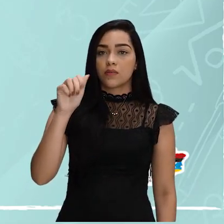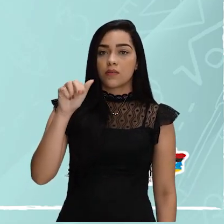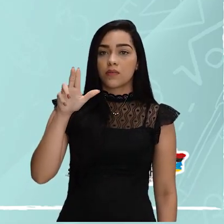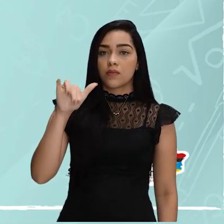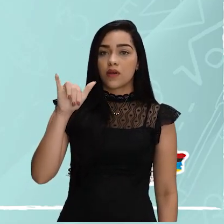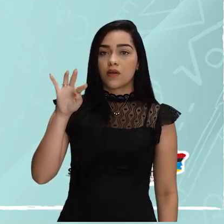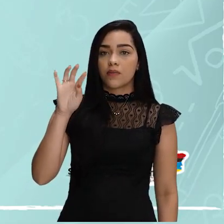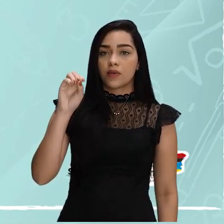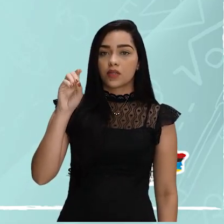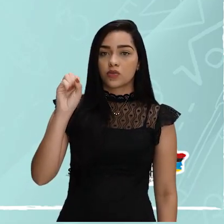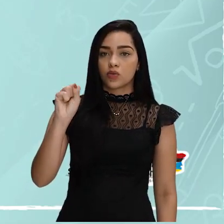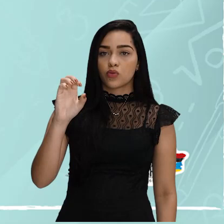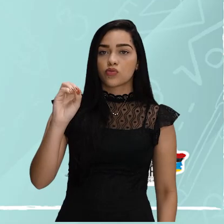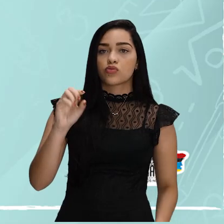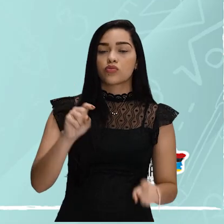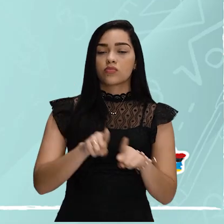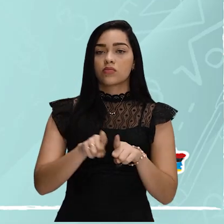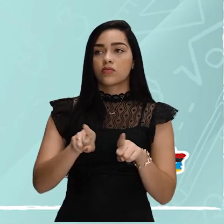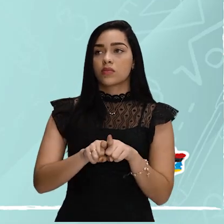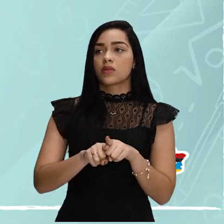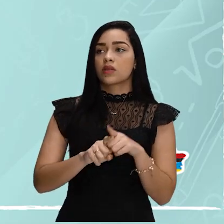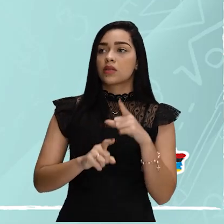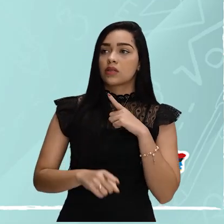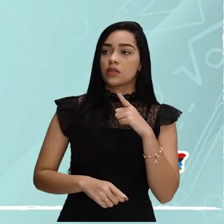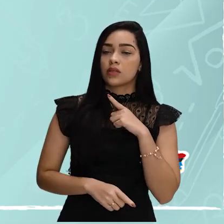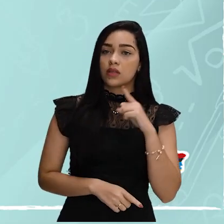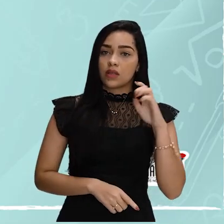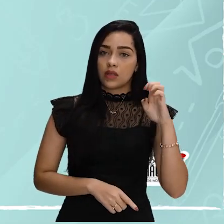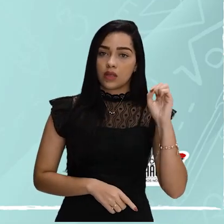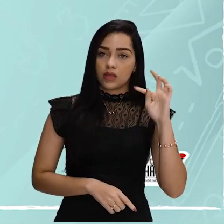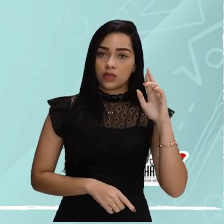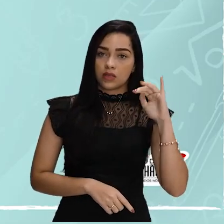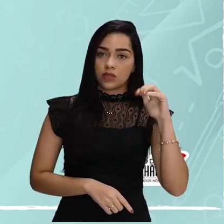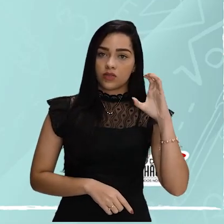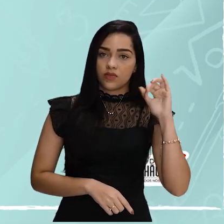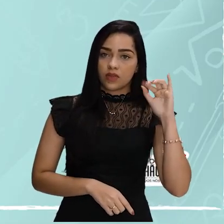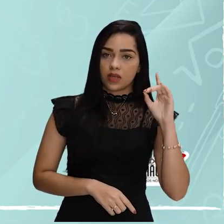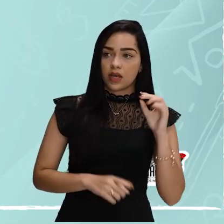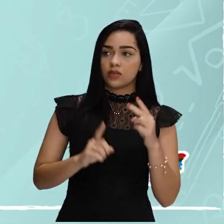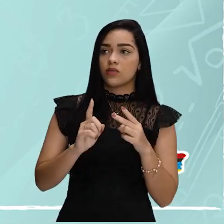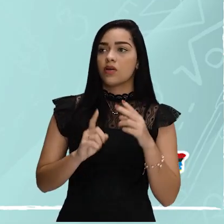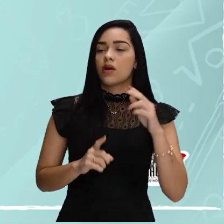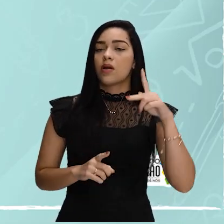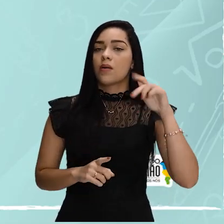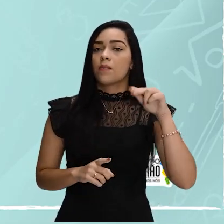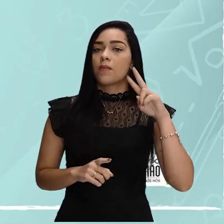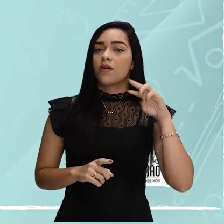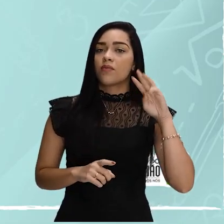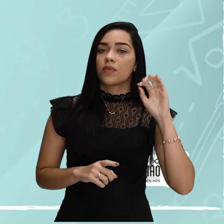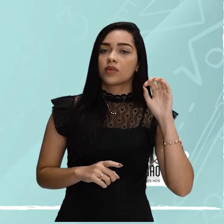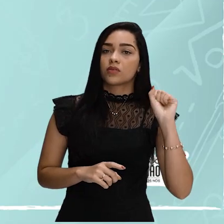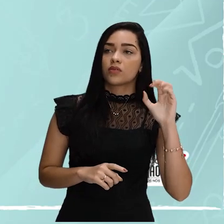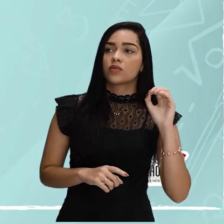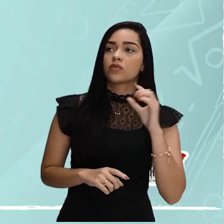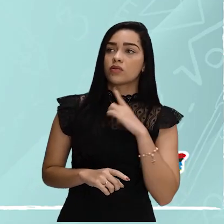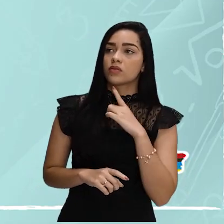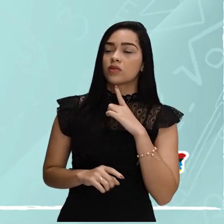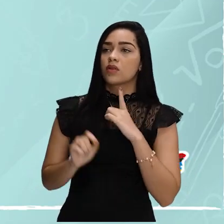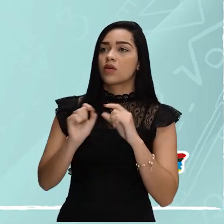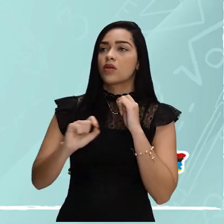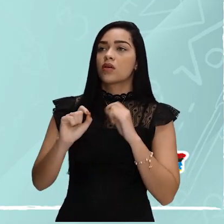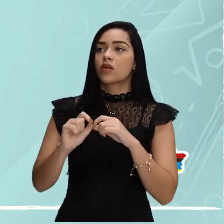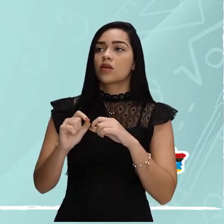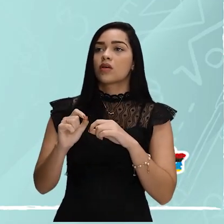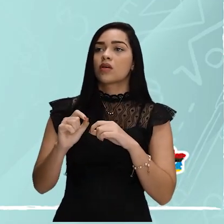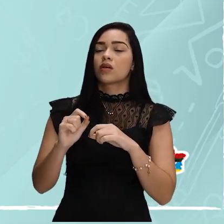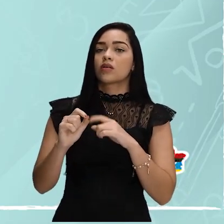falando um pouquinho da pele, além de ser estratificado pavimentoso, a pele ainda tem uma deposição de